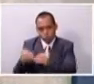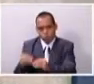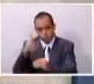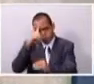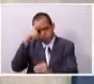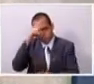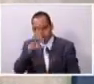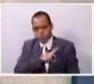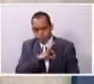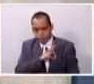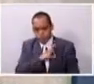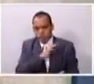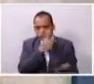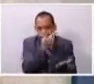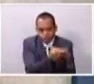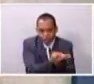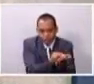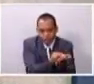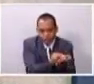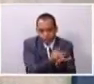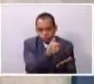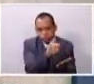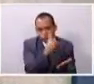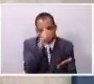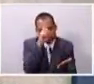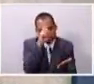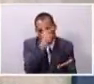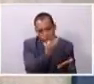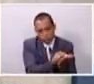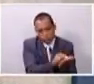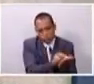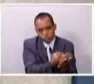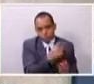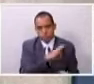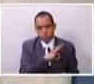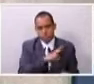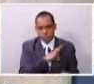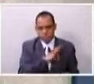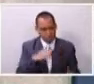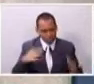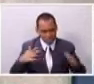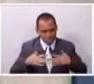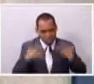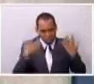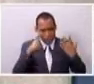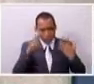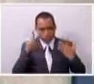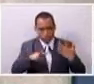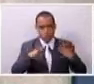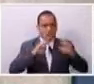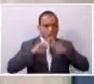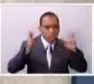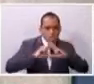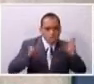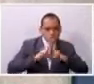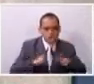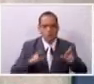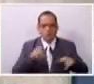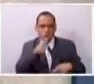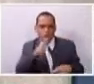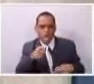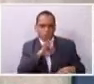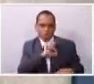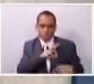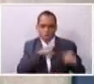estão internados após serem operados. E eu fico pasmo quando eu vejo as críticas a essa ocorrência, como